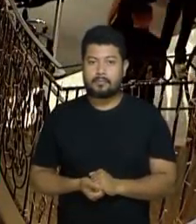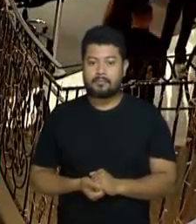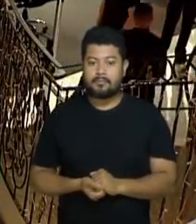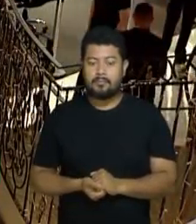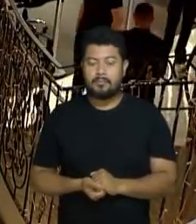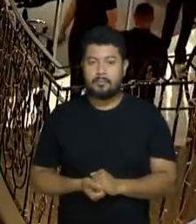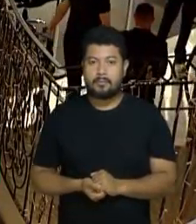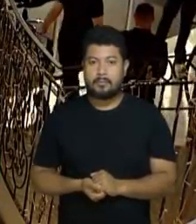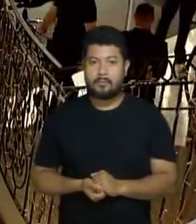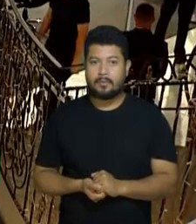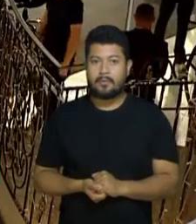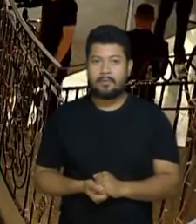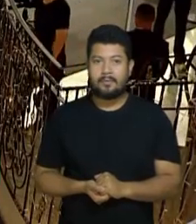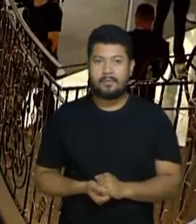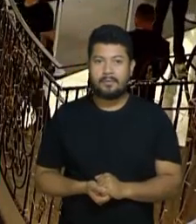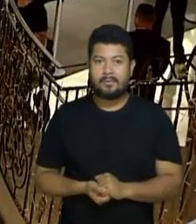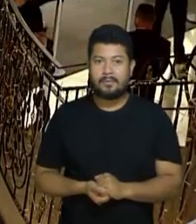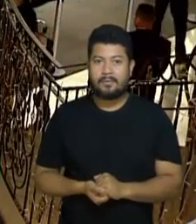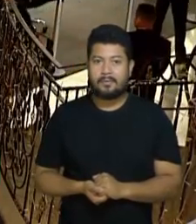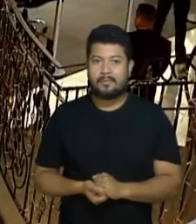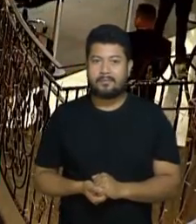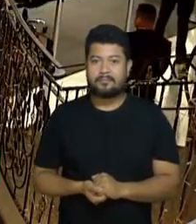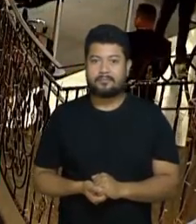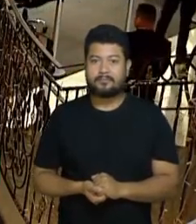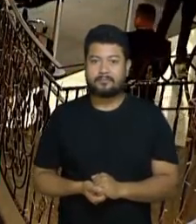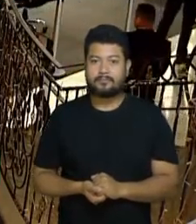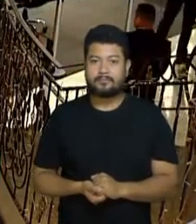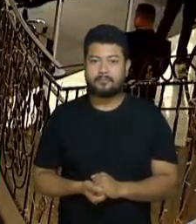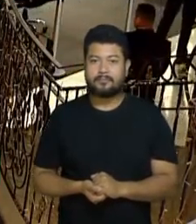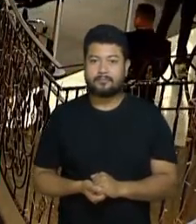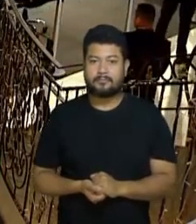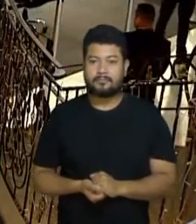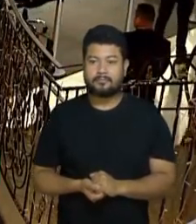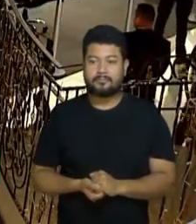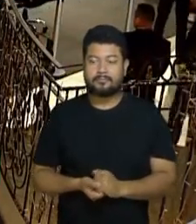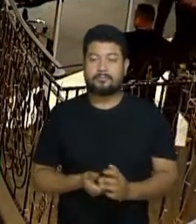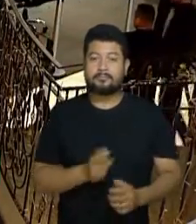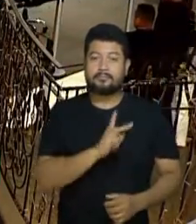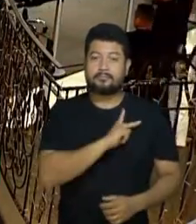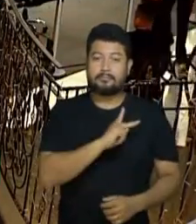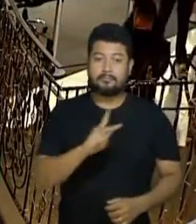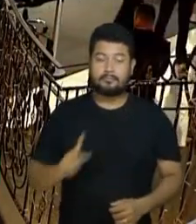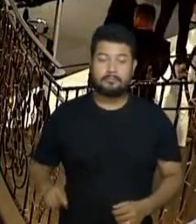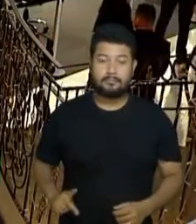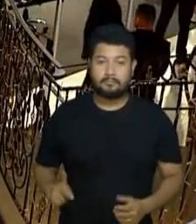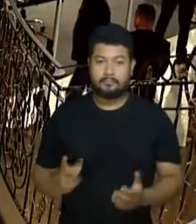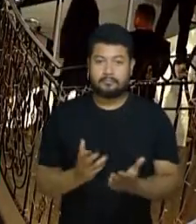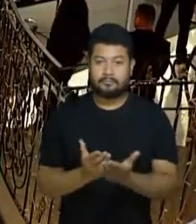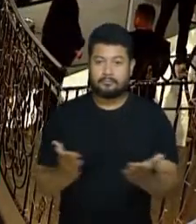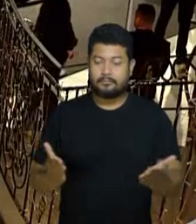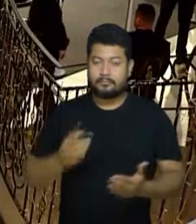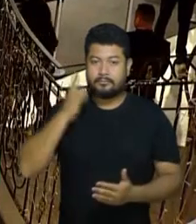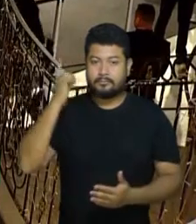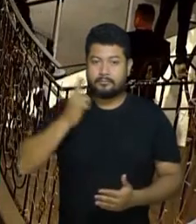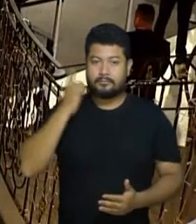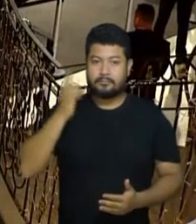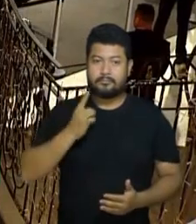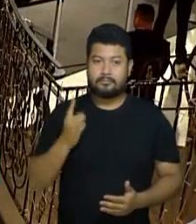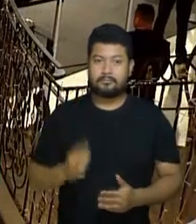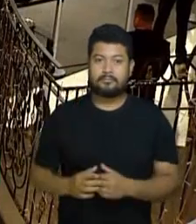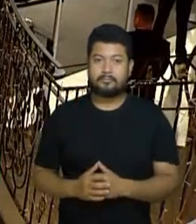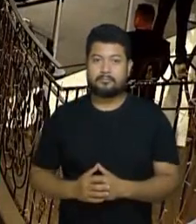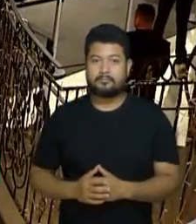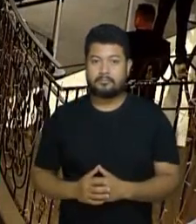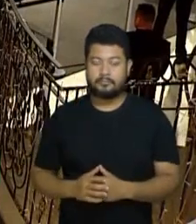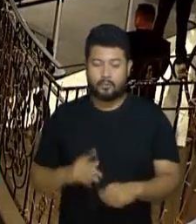Só não é líder no Campeonato Brasileiro. Senhor presidente, senhores deputados, queria usar só o